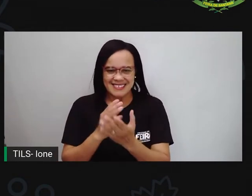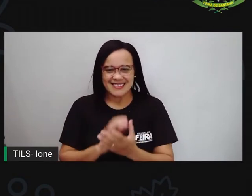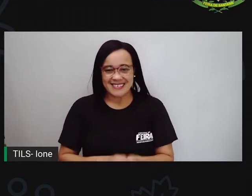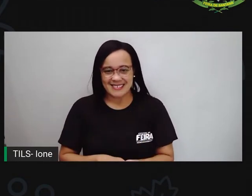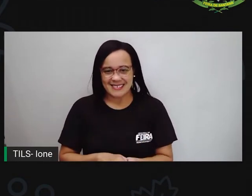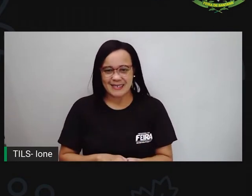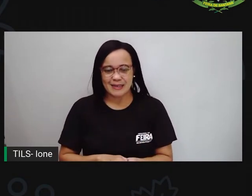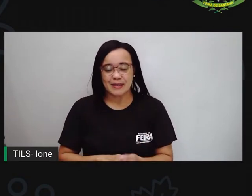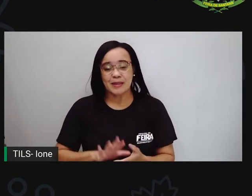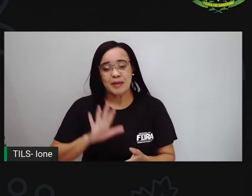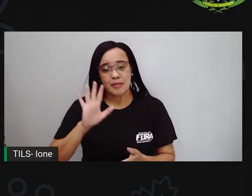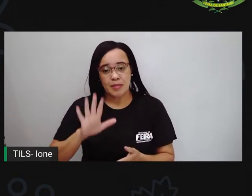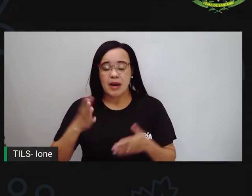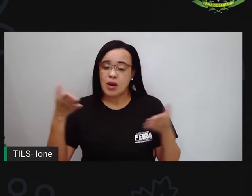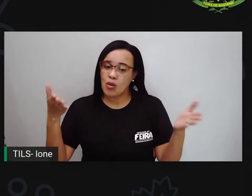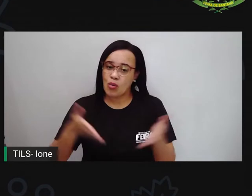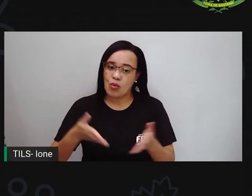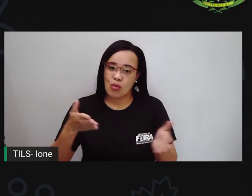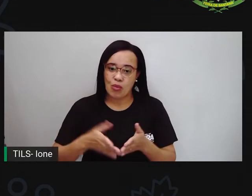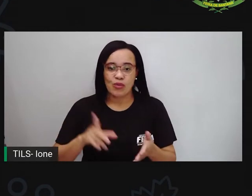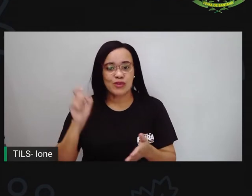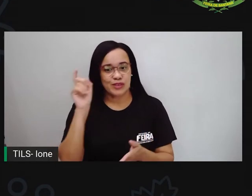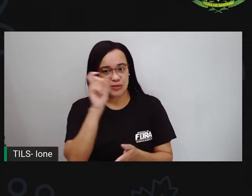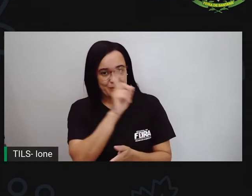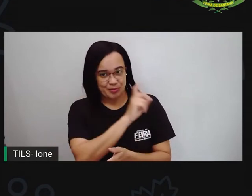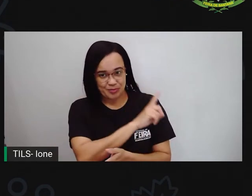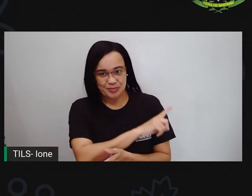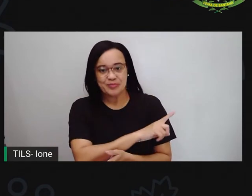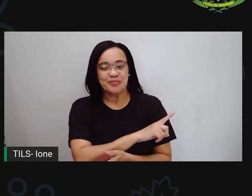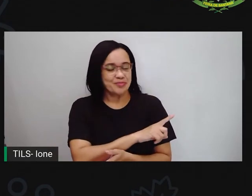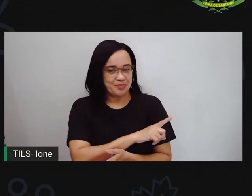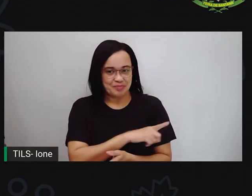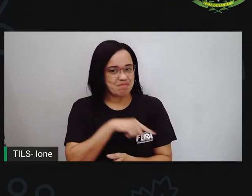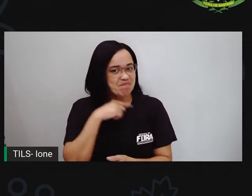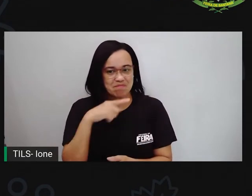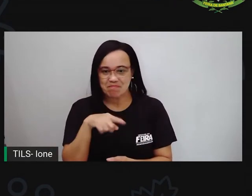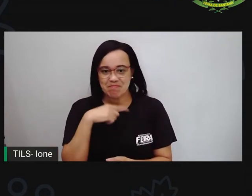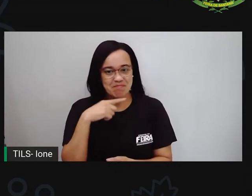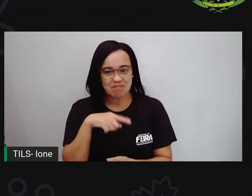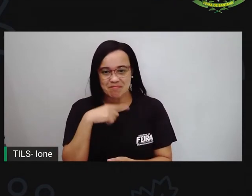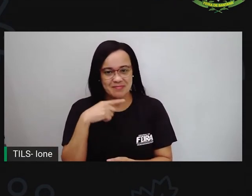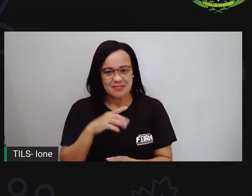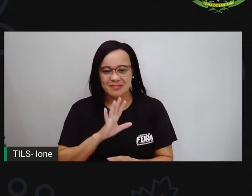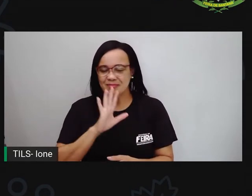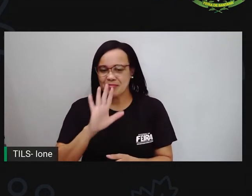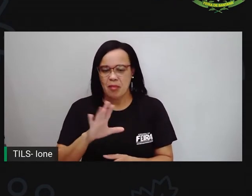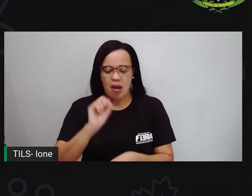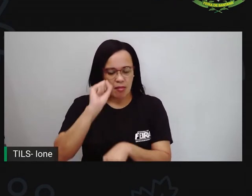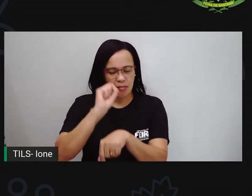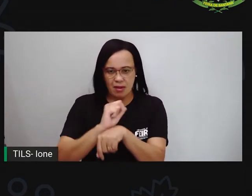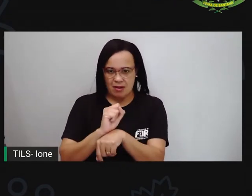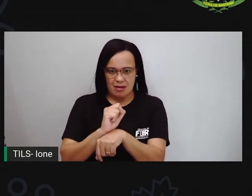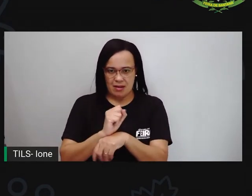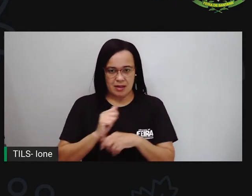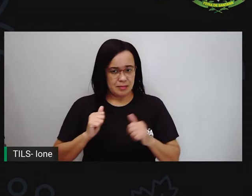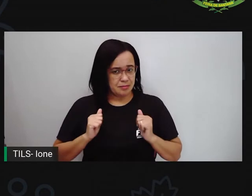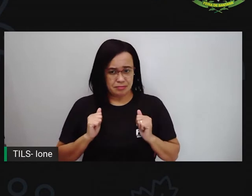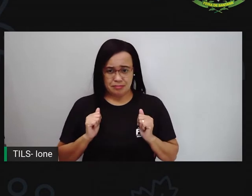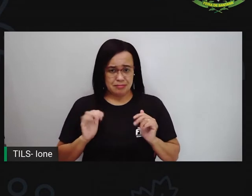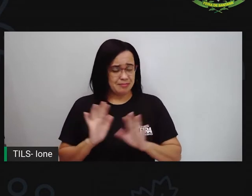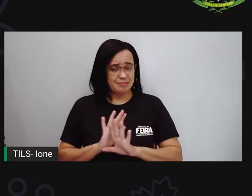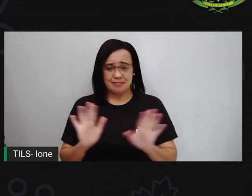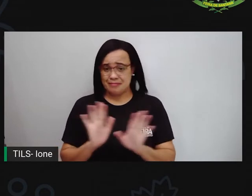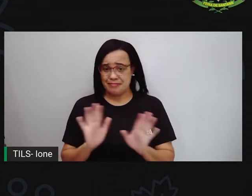a realidade atual é que não permite aí que isso aconteça. Mas a gente não pode ficar parado, não é? A gente não pode aí